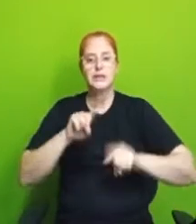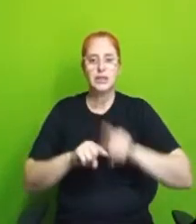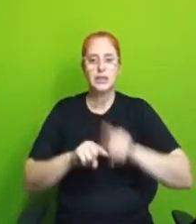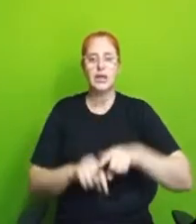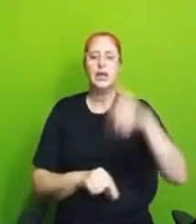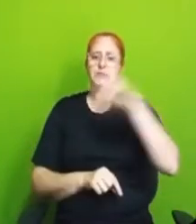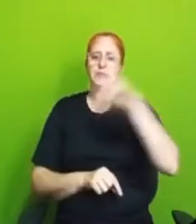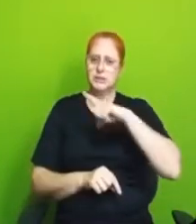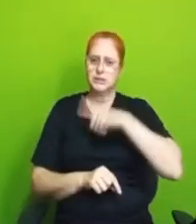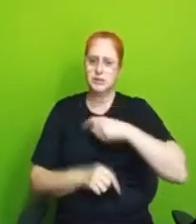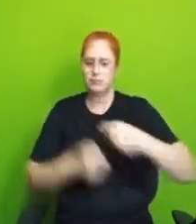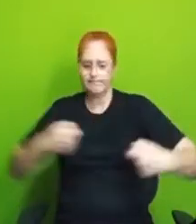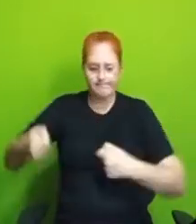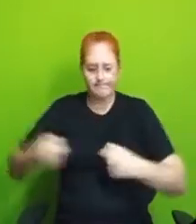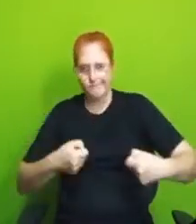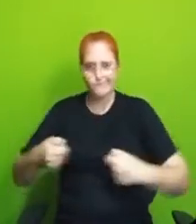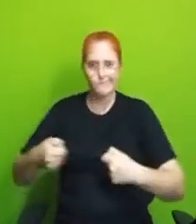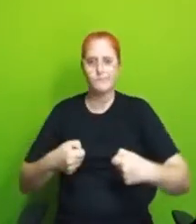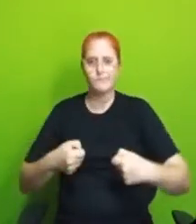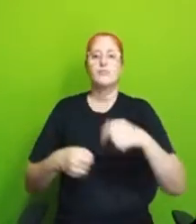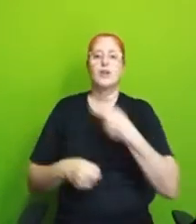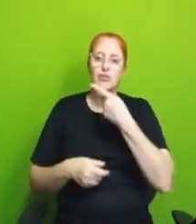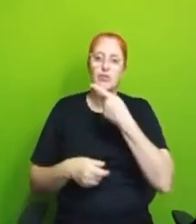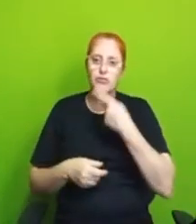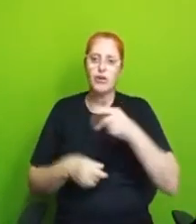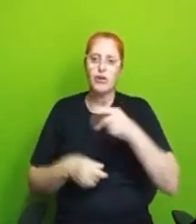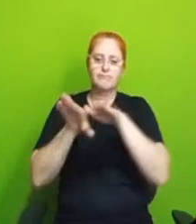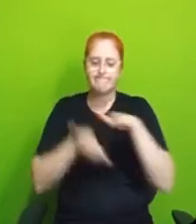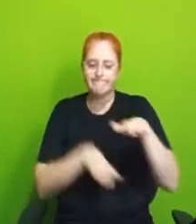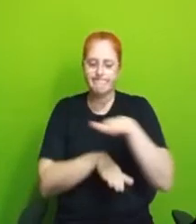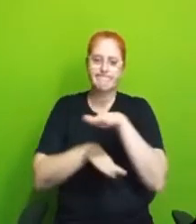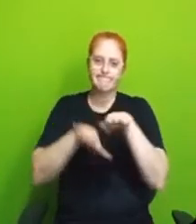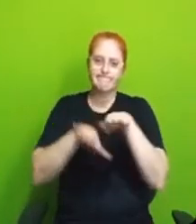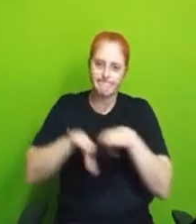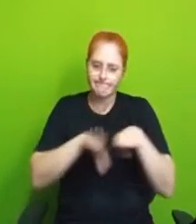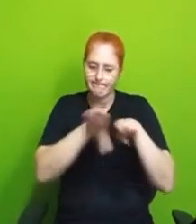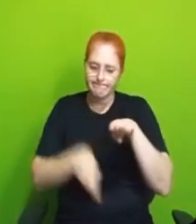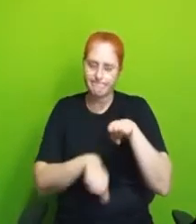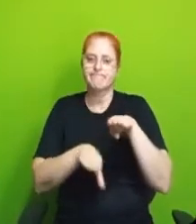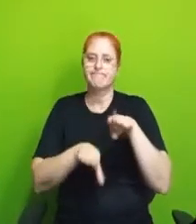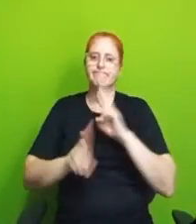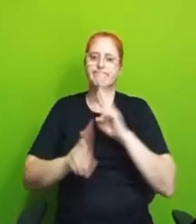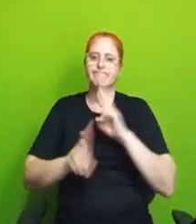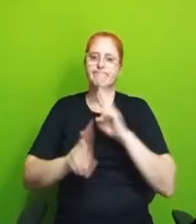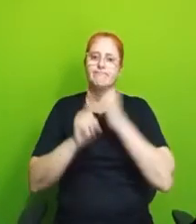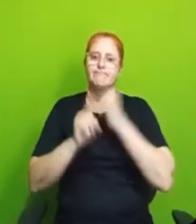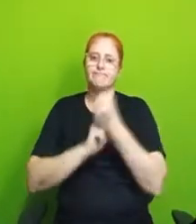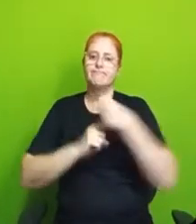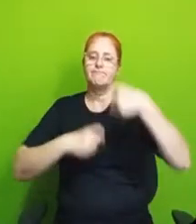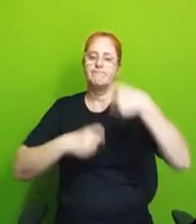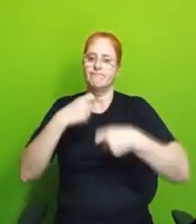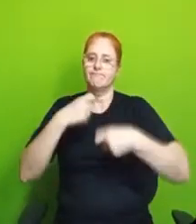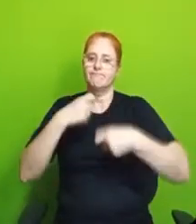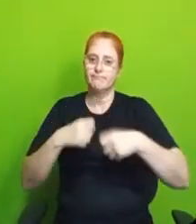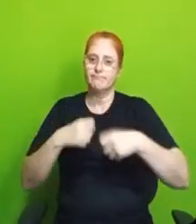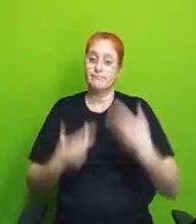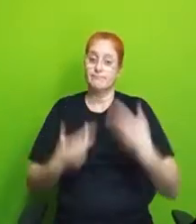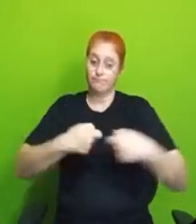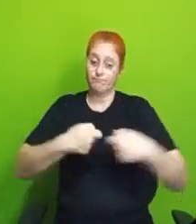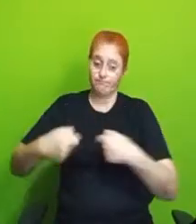disputa também, quando a gente fala de desigualdades e quando a gente fala de relações sociais de sexo. Eu acho que essa disputa, do ponto de